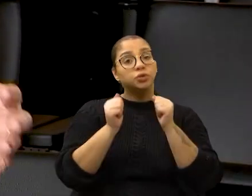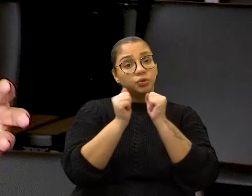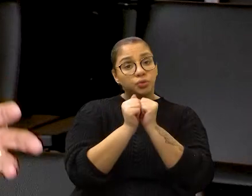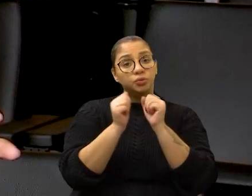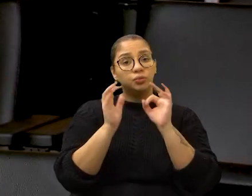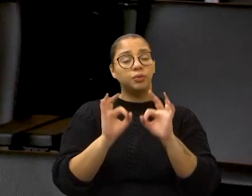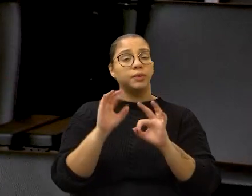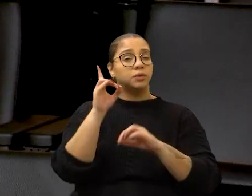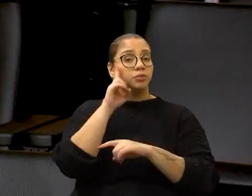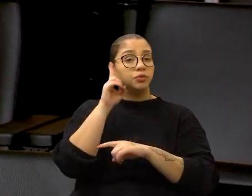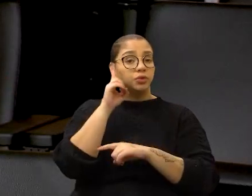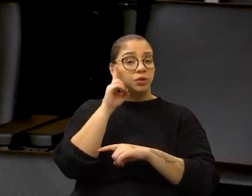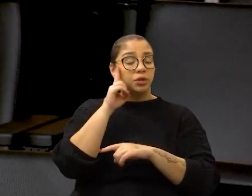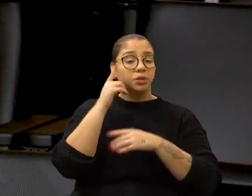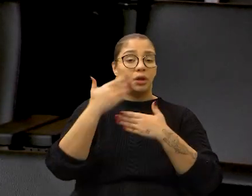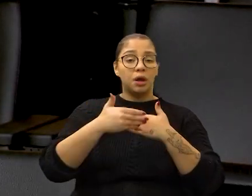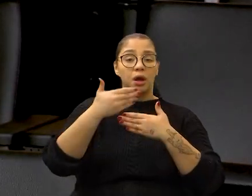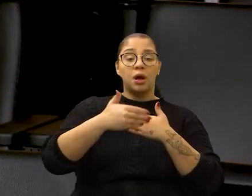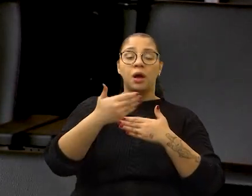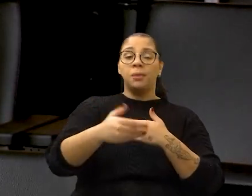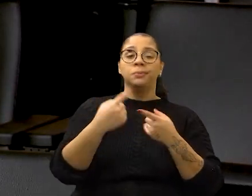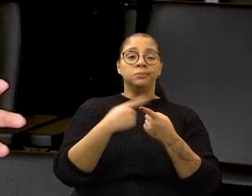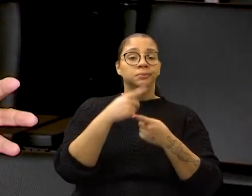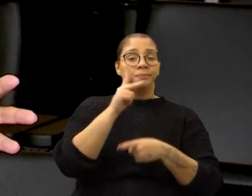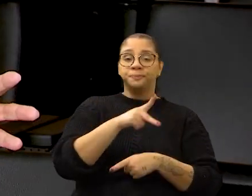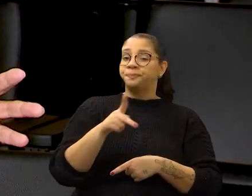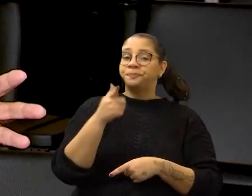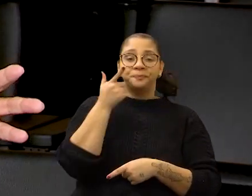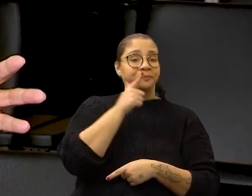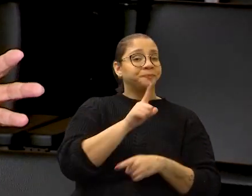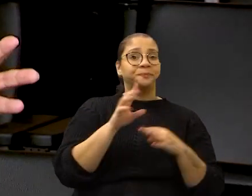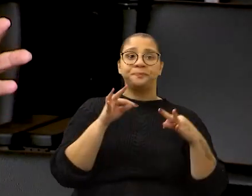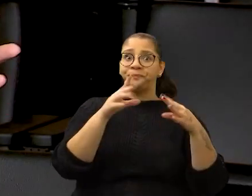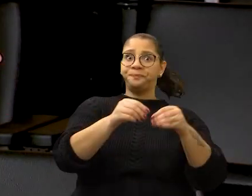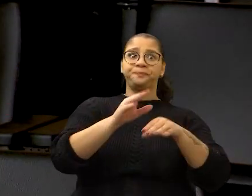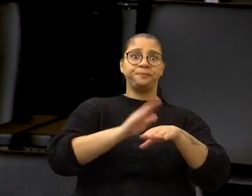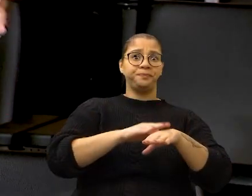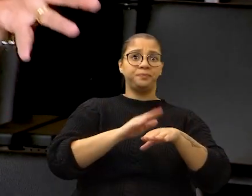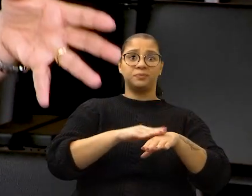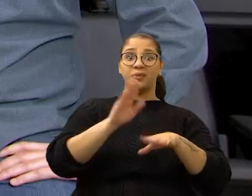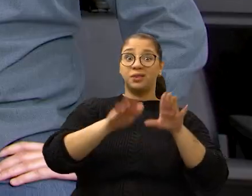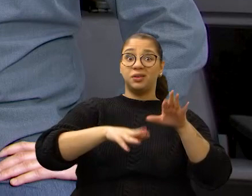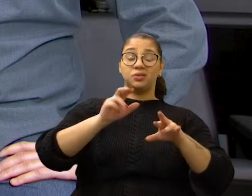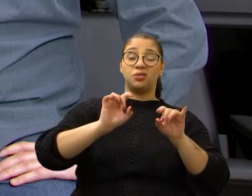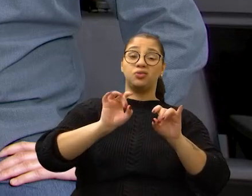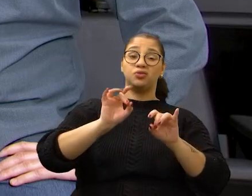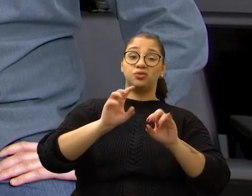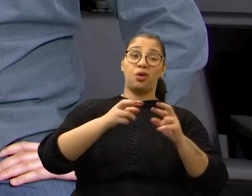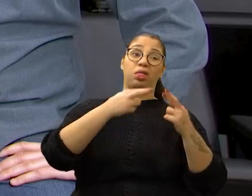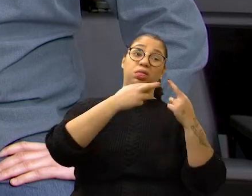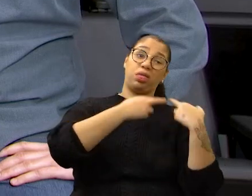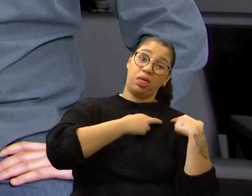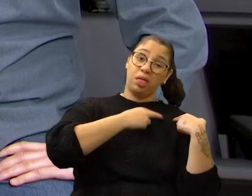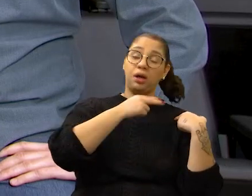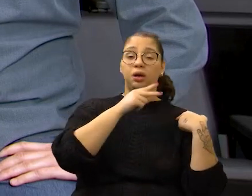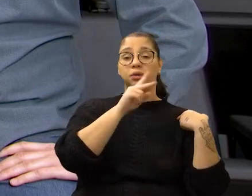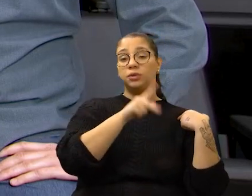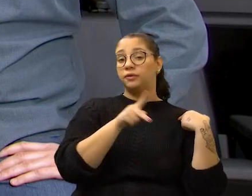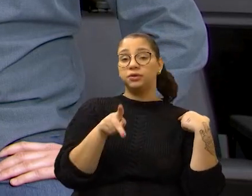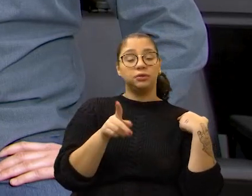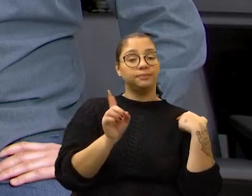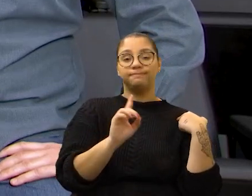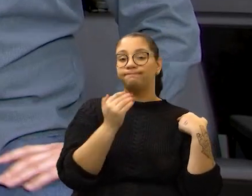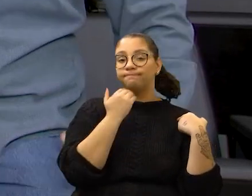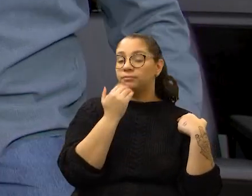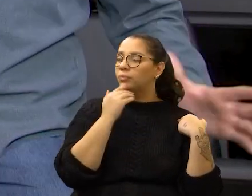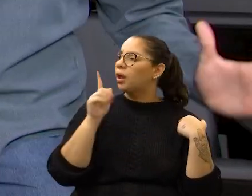estar junto ali no dia a dia. Porque o professor, ele não consegue fazer tudo, às vezes fica tudo só para o professor fazer, e não tem como,